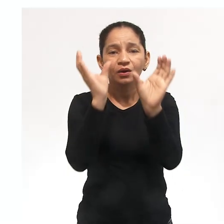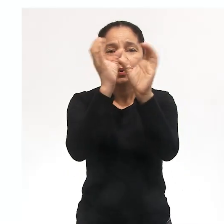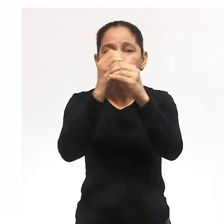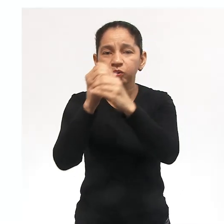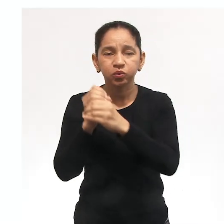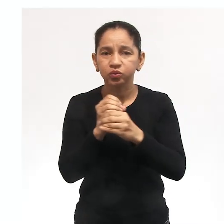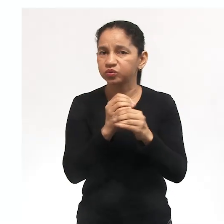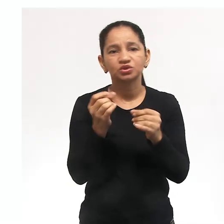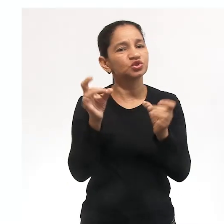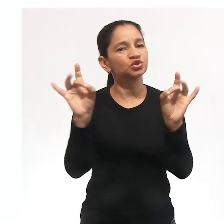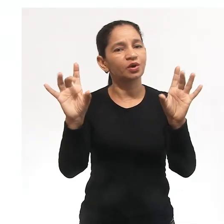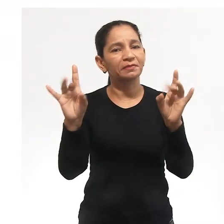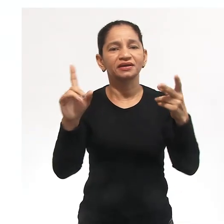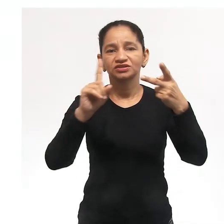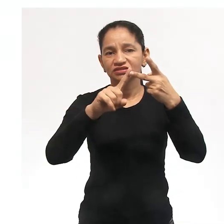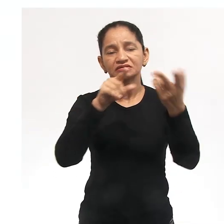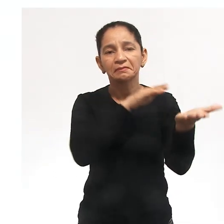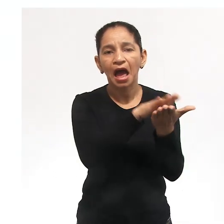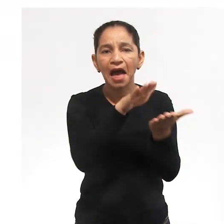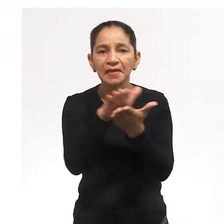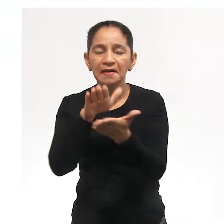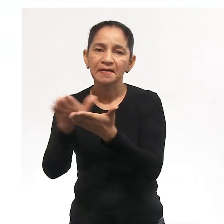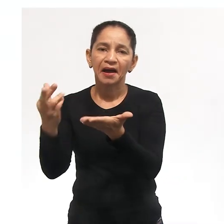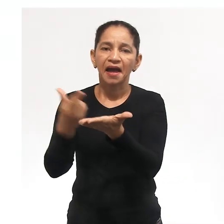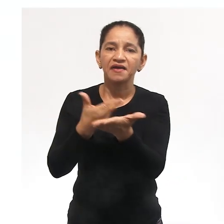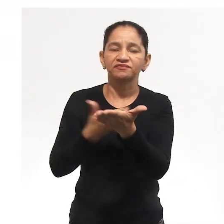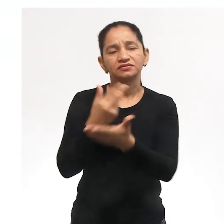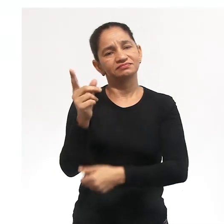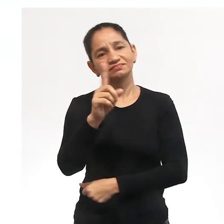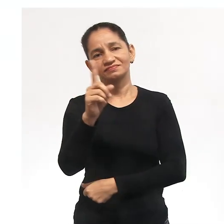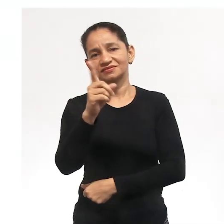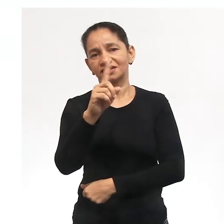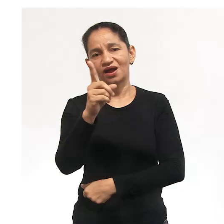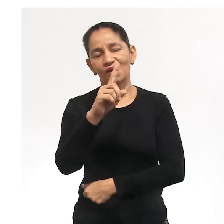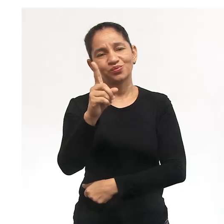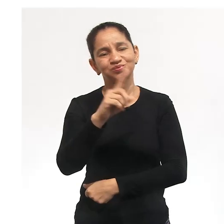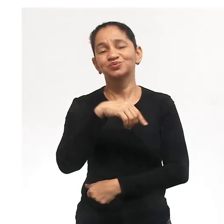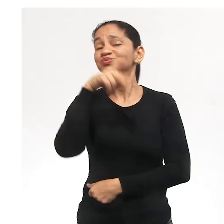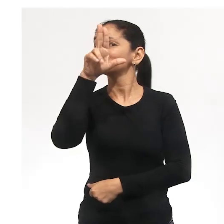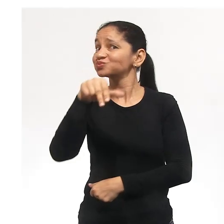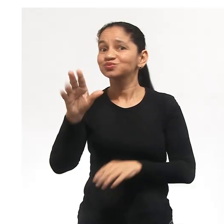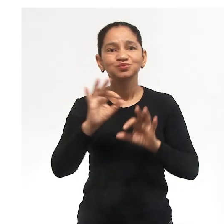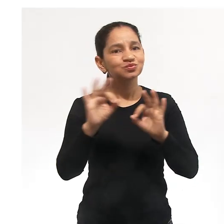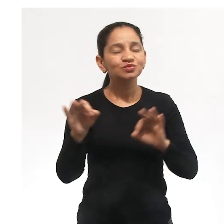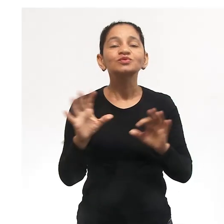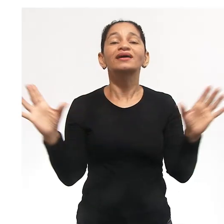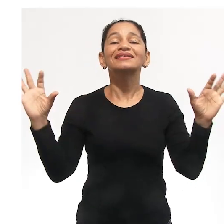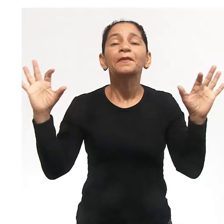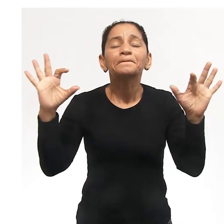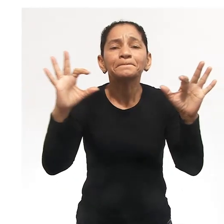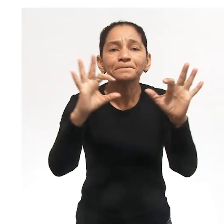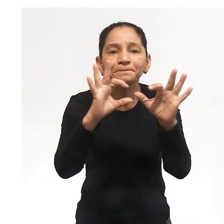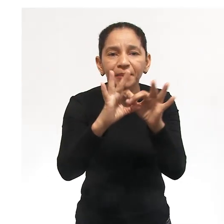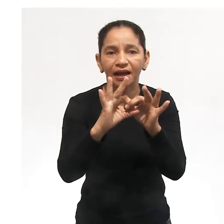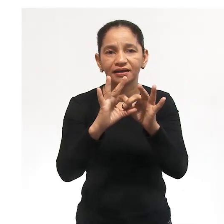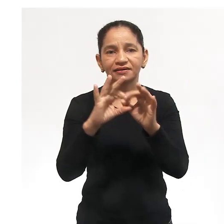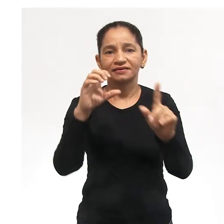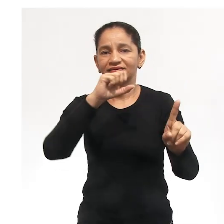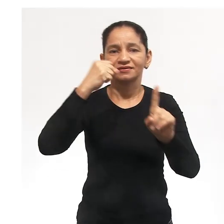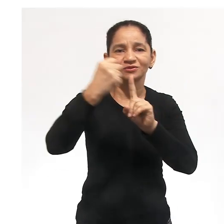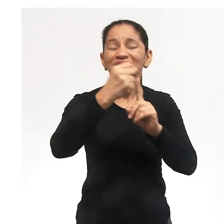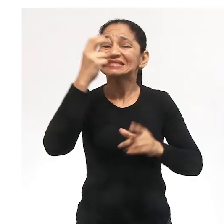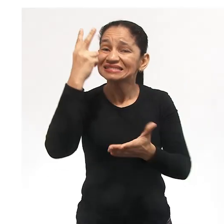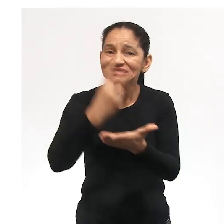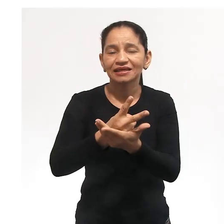a laboratórios e publicações acadêmicas. Ela está profundamente conectada